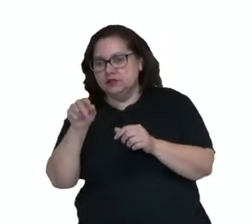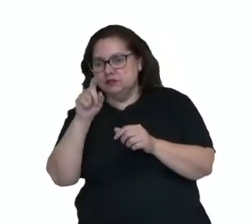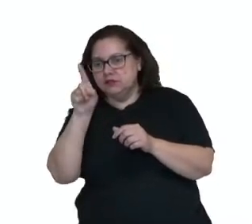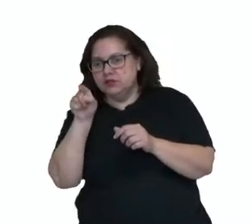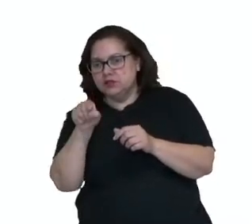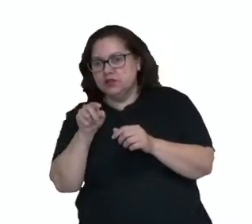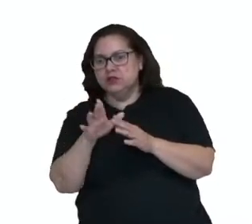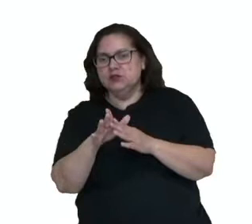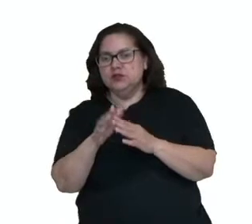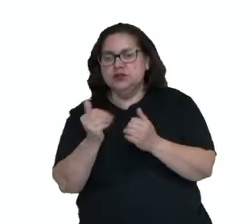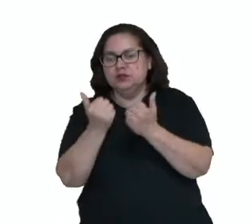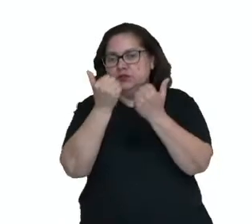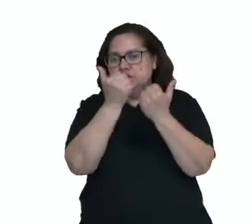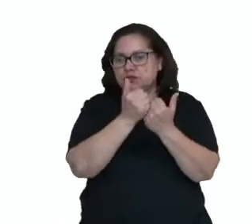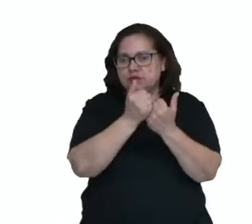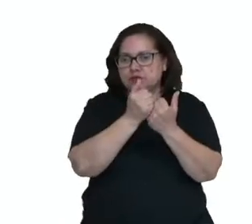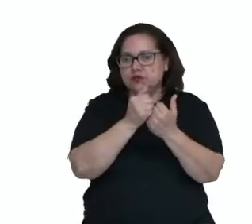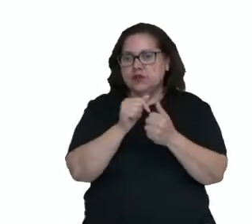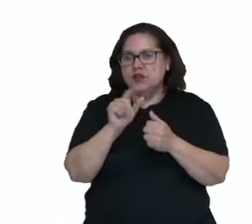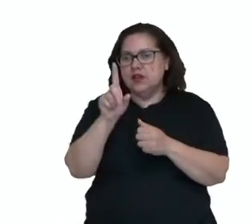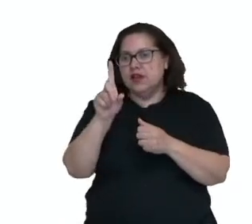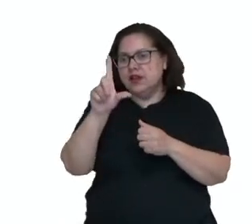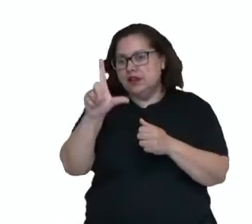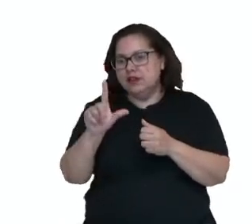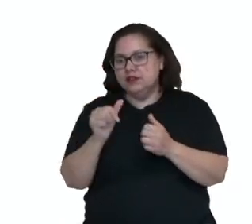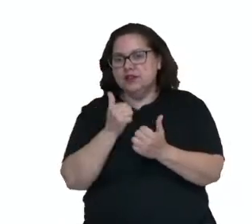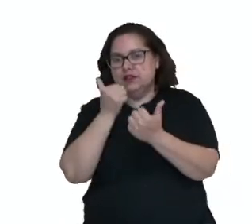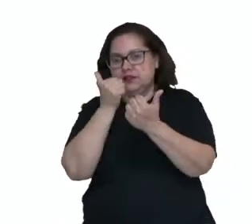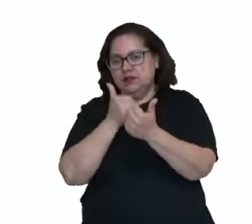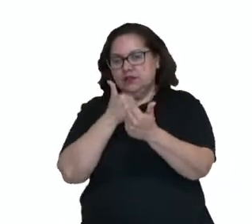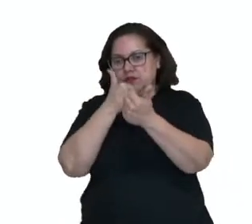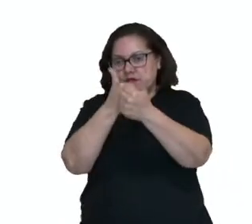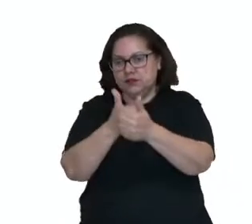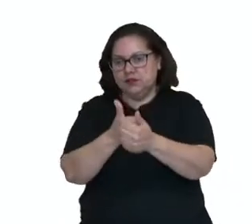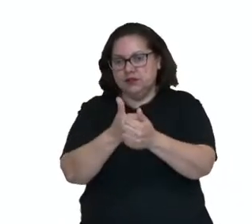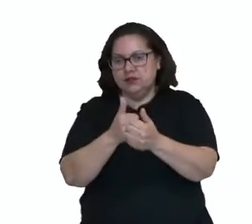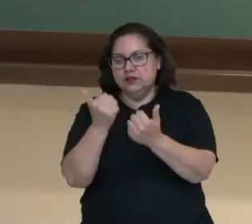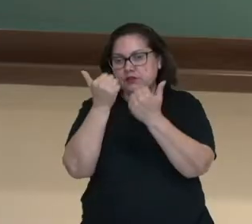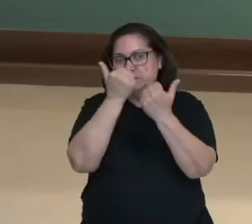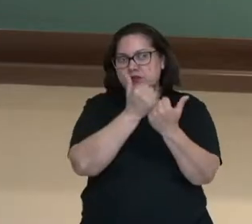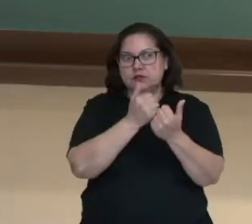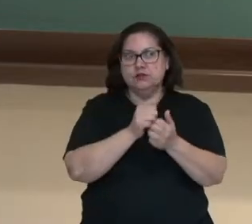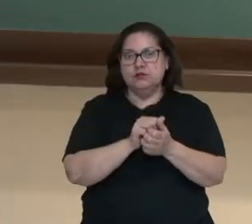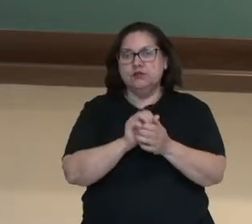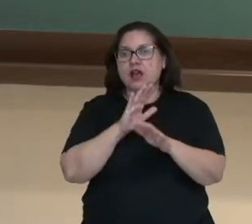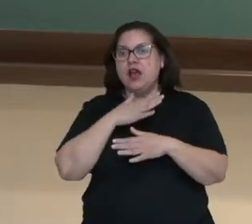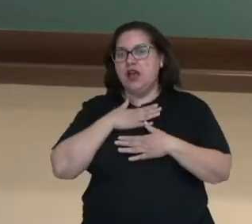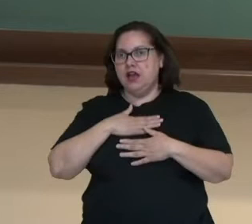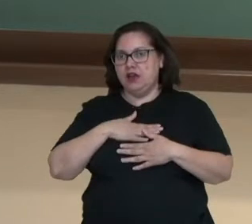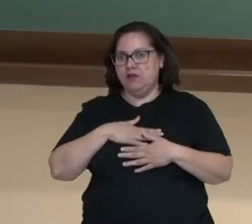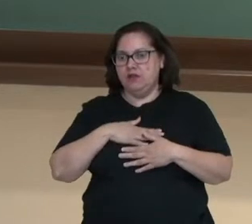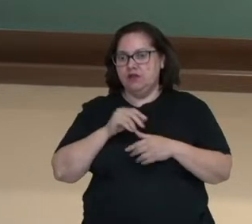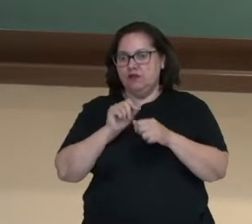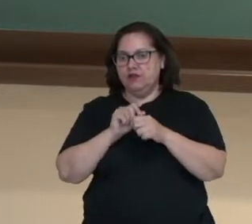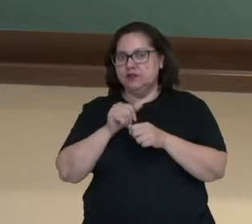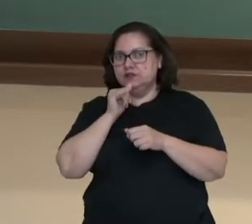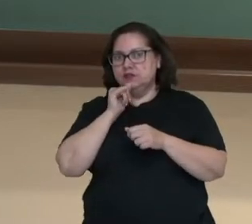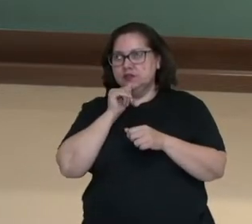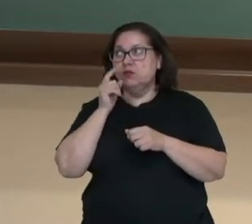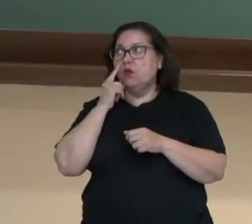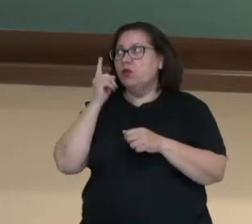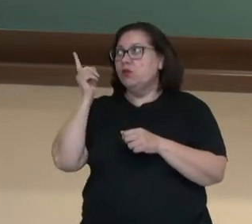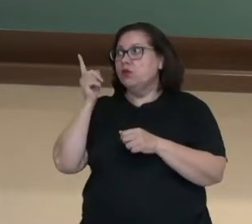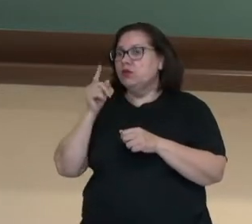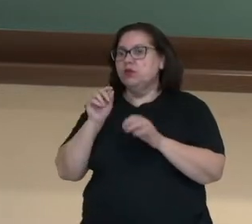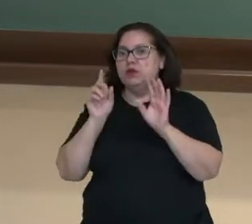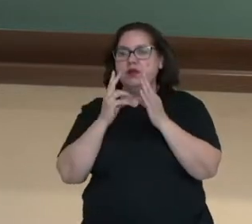passo, substituir a incógnita encontrada na equação de substituição. Calma, vamos fazer um exemplo para ver como isso